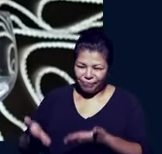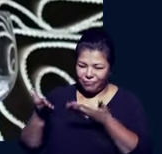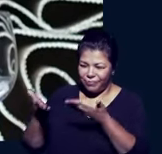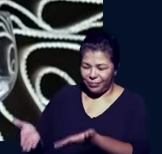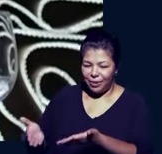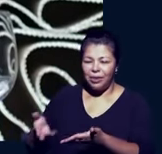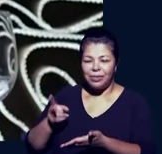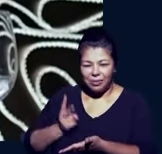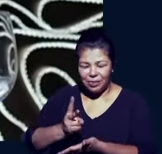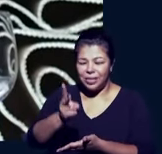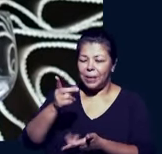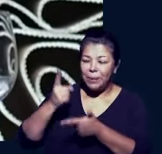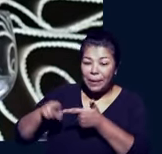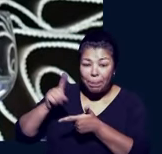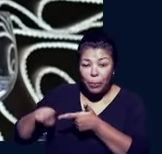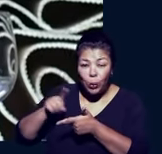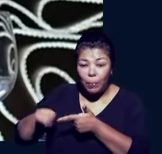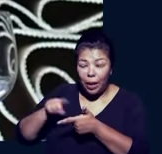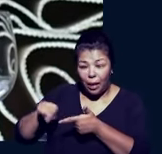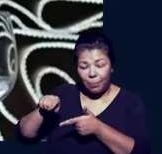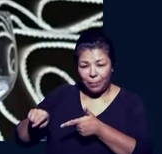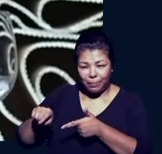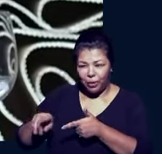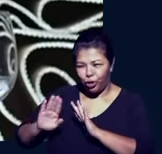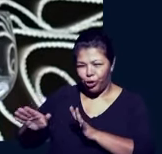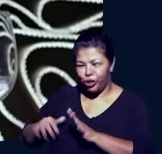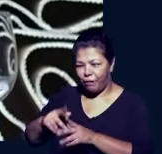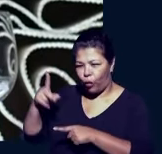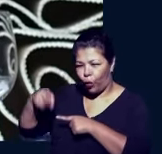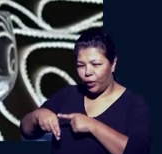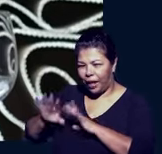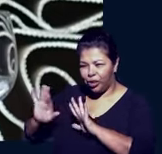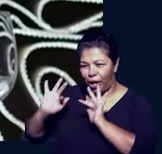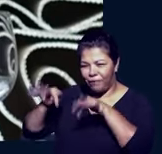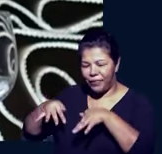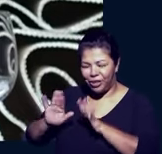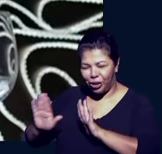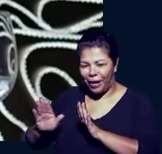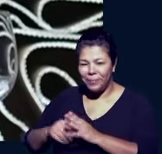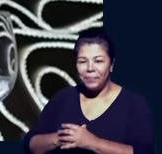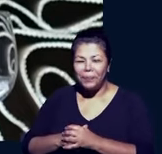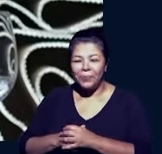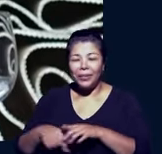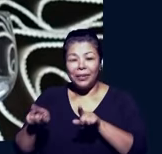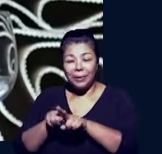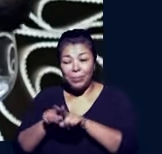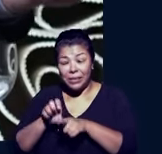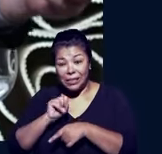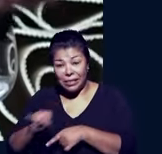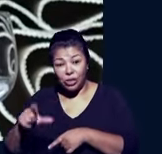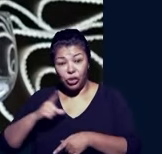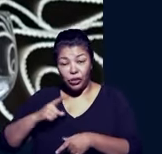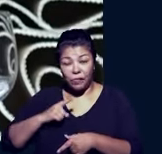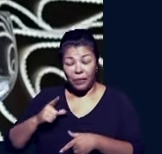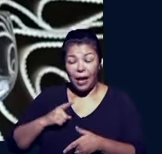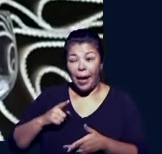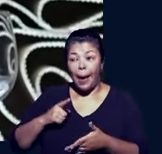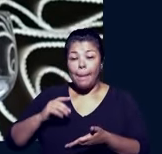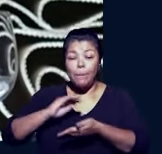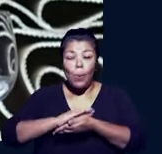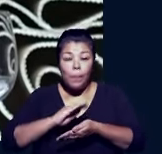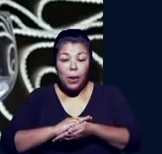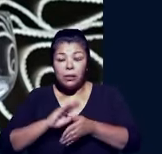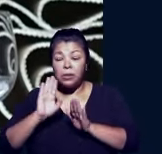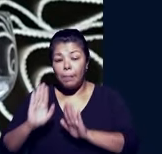permite que a gente possa ter déficit num já vou encerrar ter déficit num eh ano se eu tiver poupança mas como os estados não